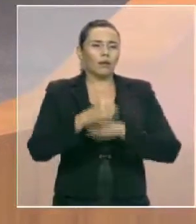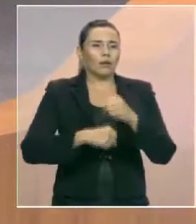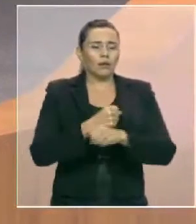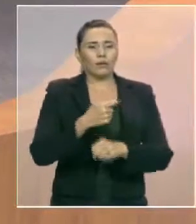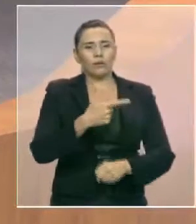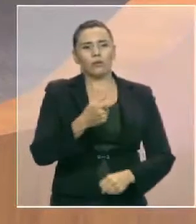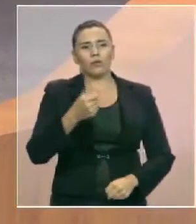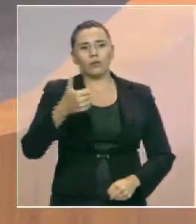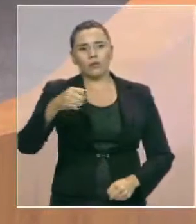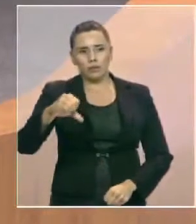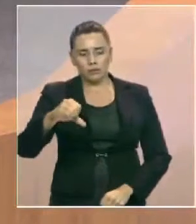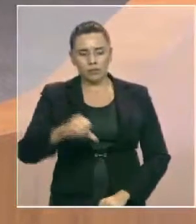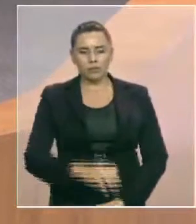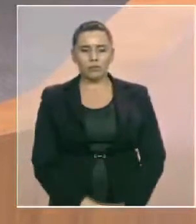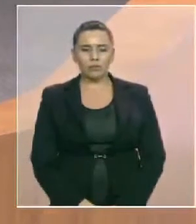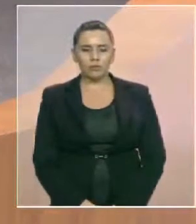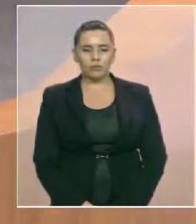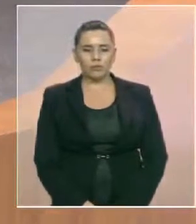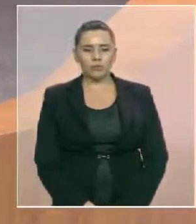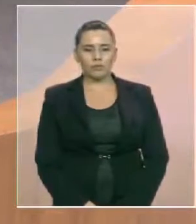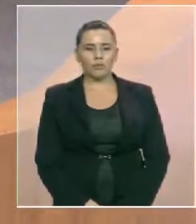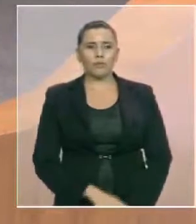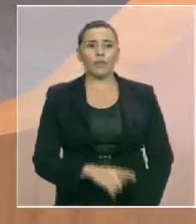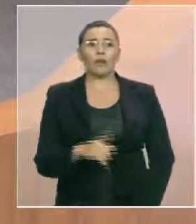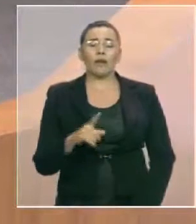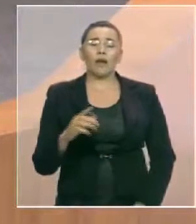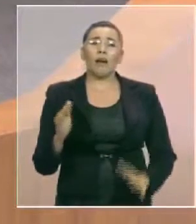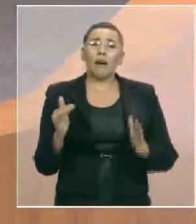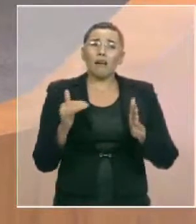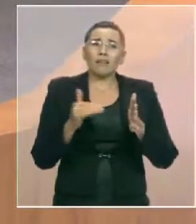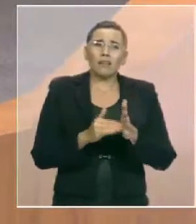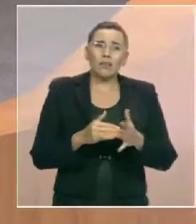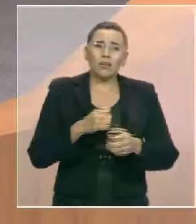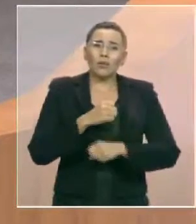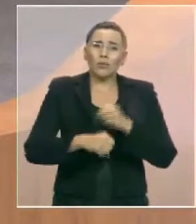até 2018, o governo do Estado do Maranhão